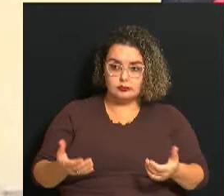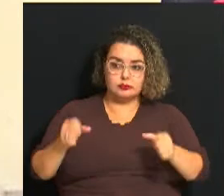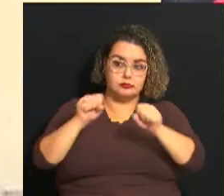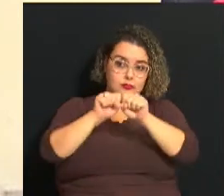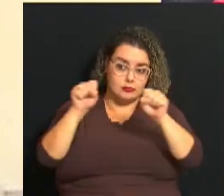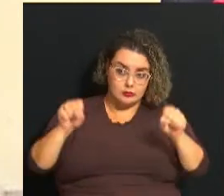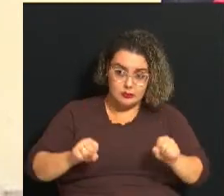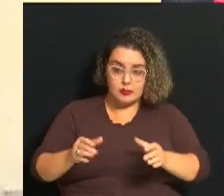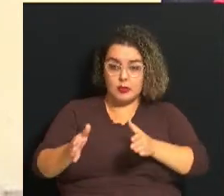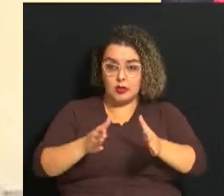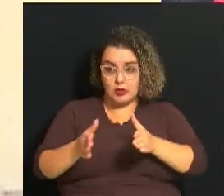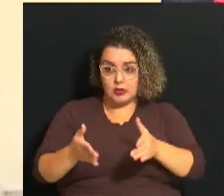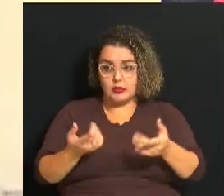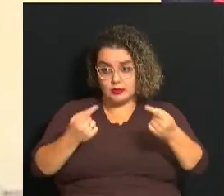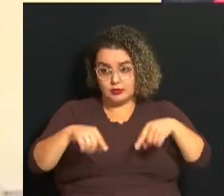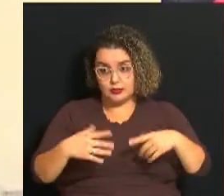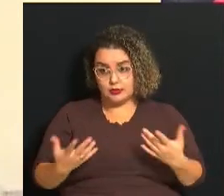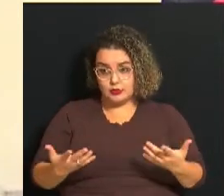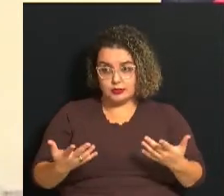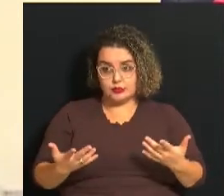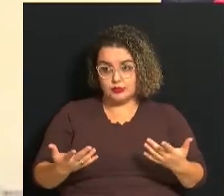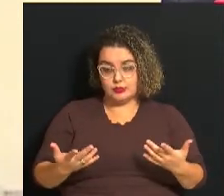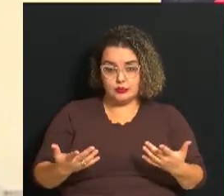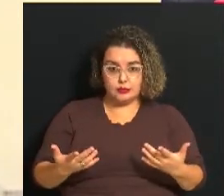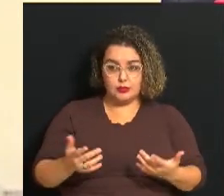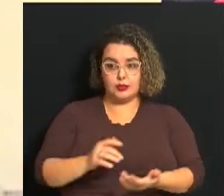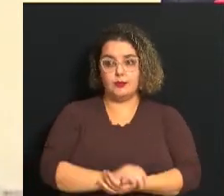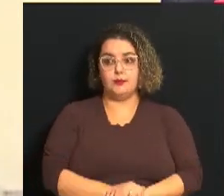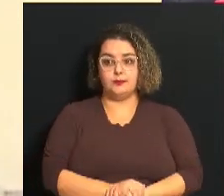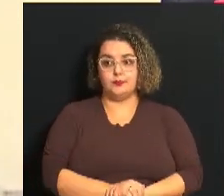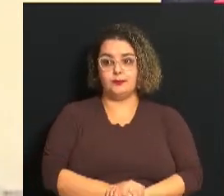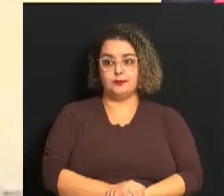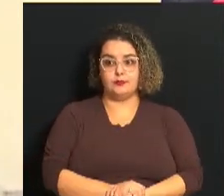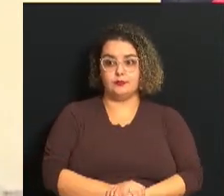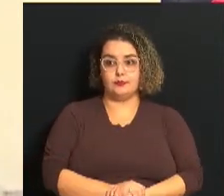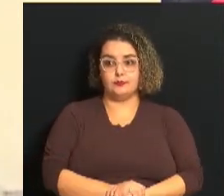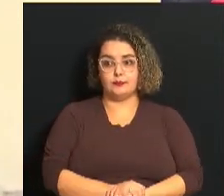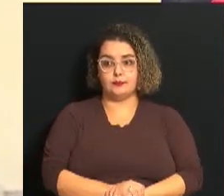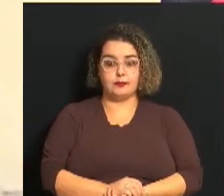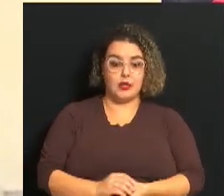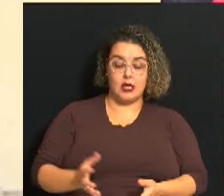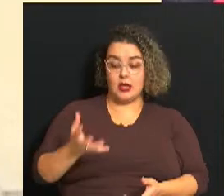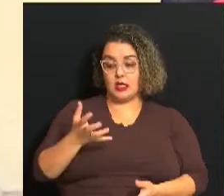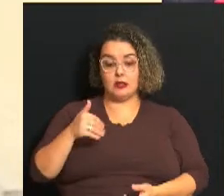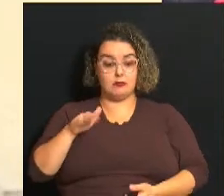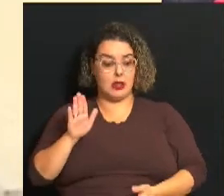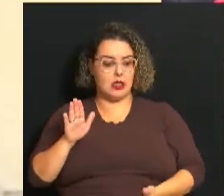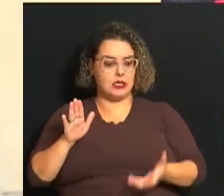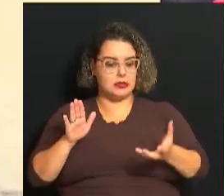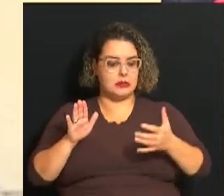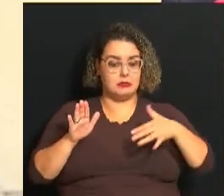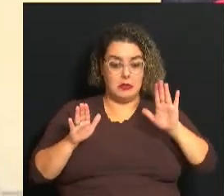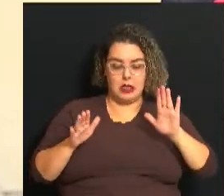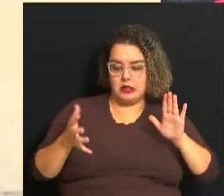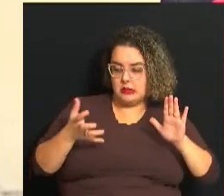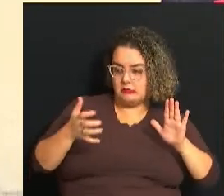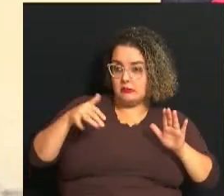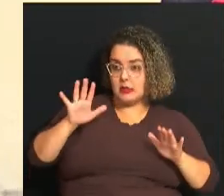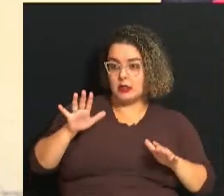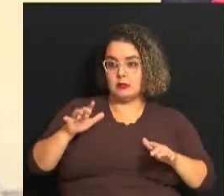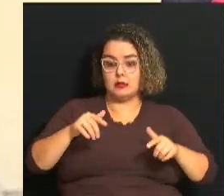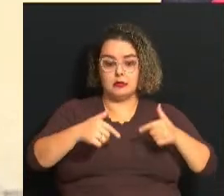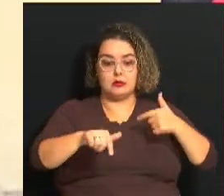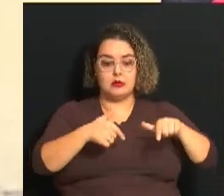vigente aí de concorrência né a vibe da abundância né os problemas como trabalho enquanto